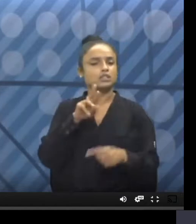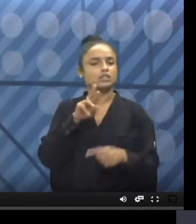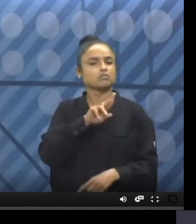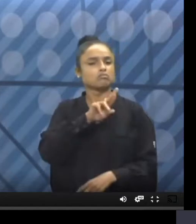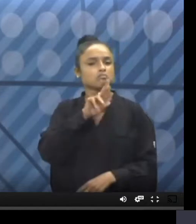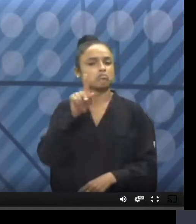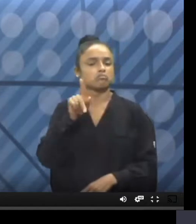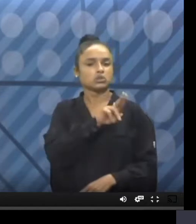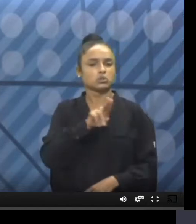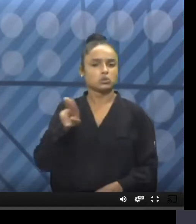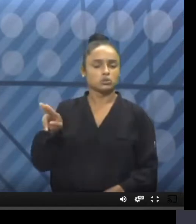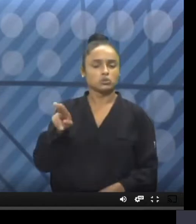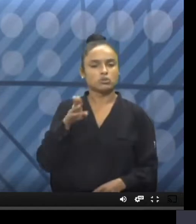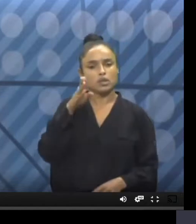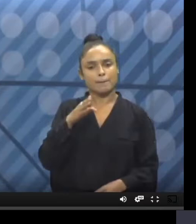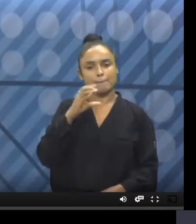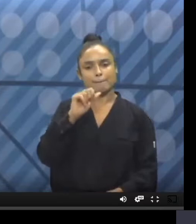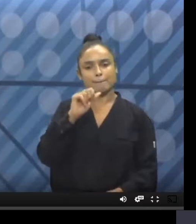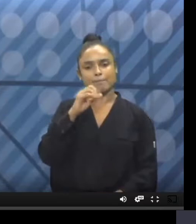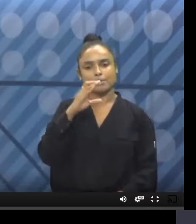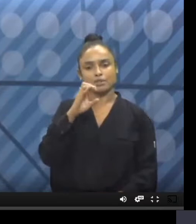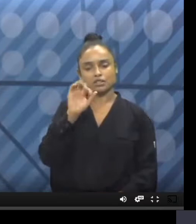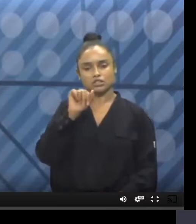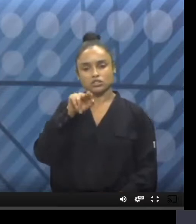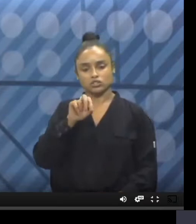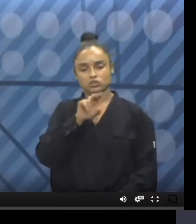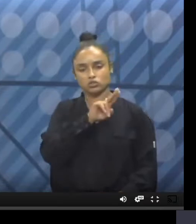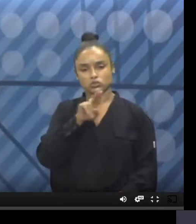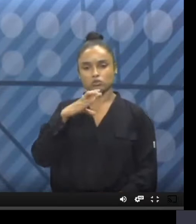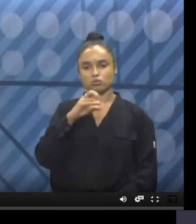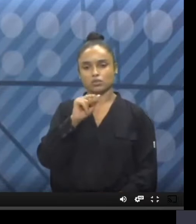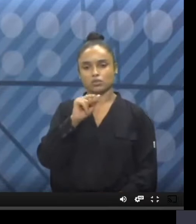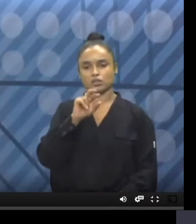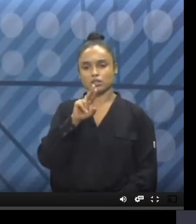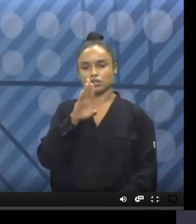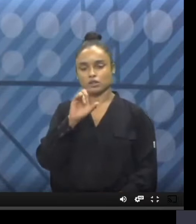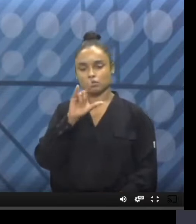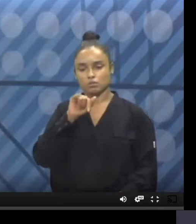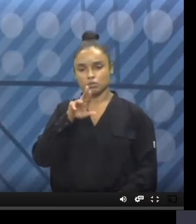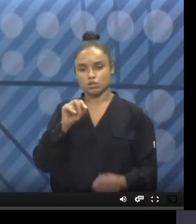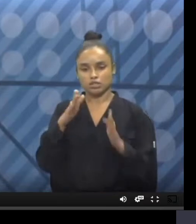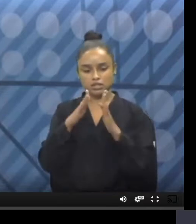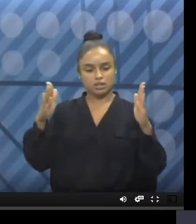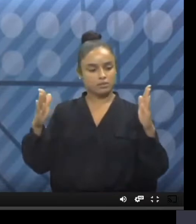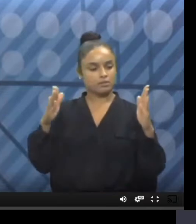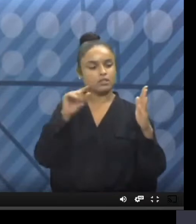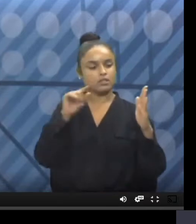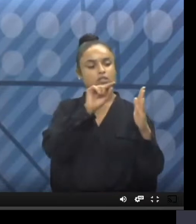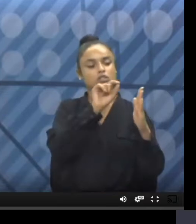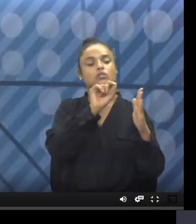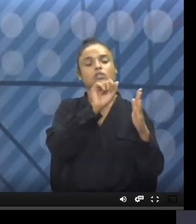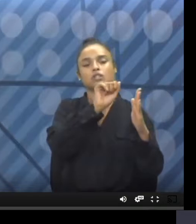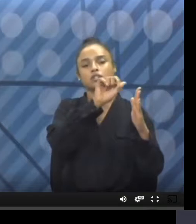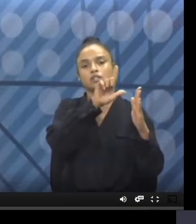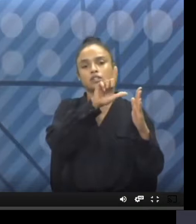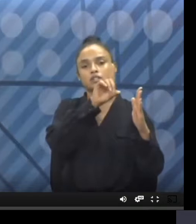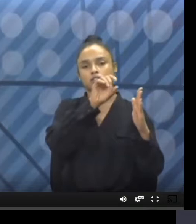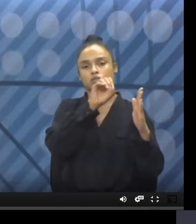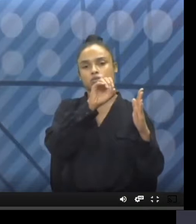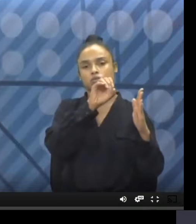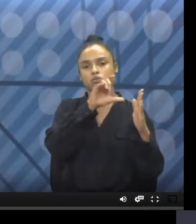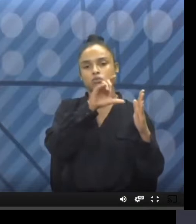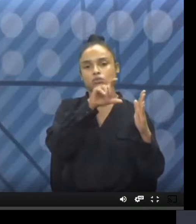nomenclatura. Quando ela se encontra no meio, nós chamamos realmente de carbonila, e quando ela se encontra nas extremidades, nós podemos chamar de aldoxila.